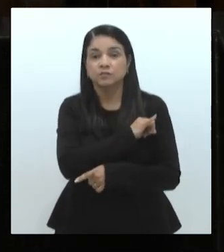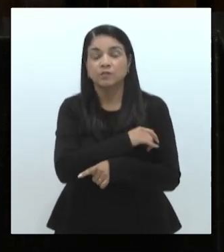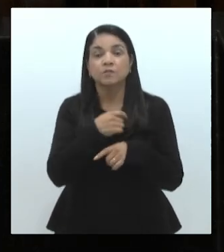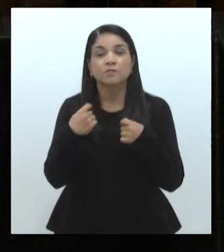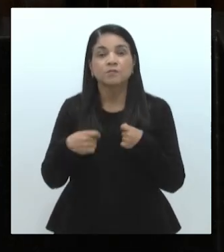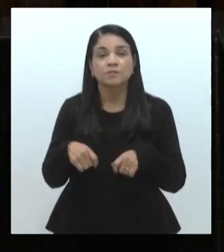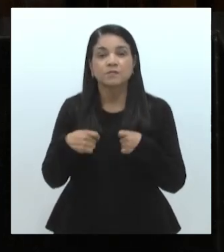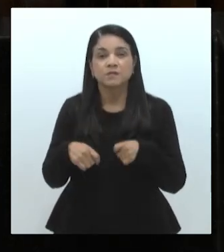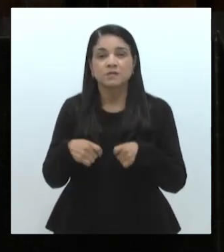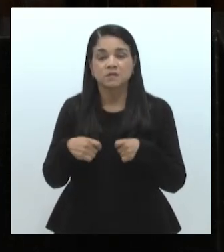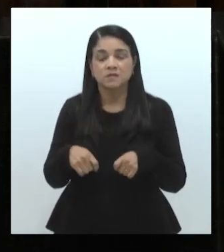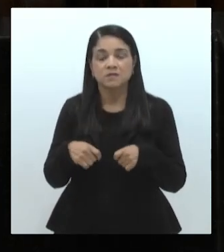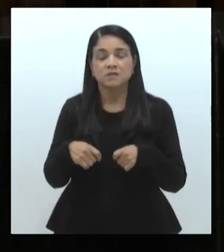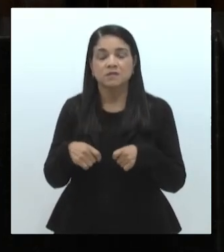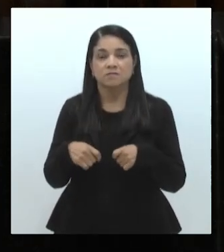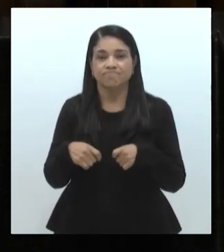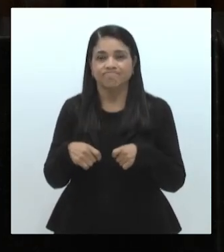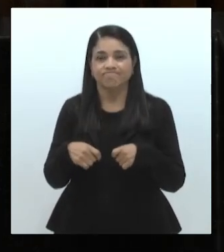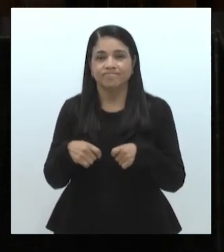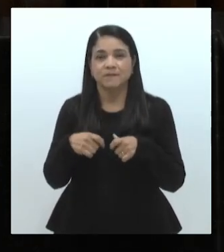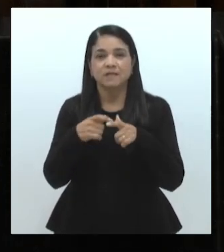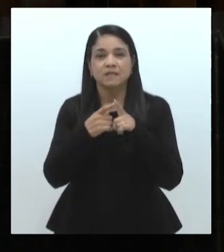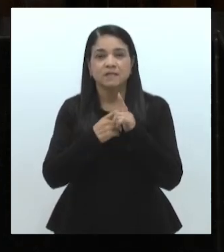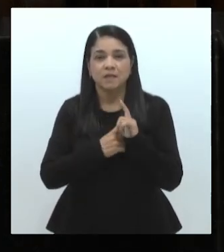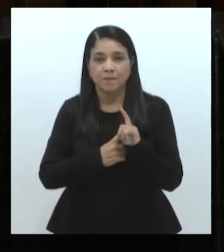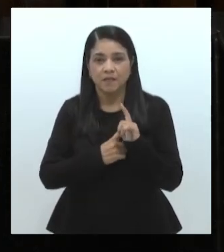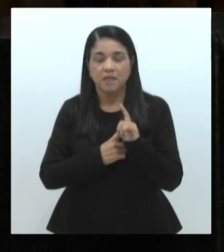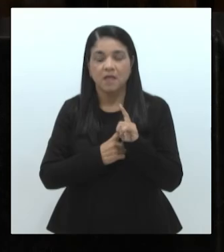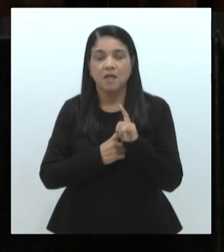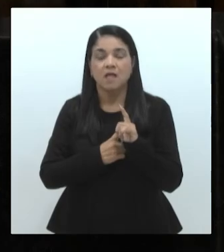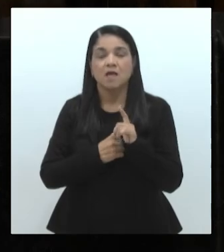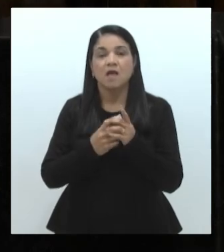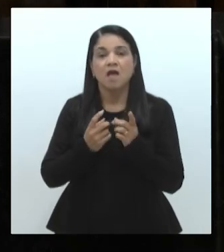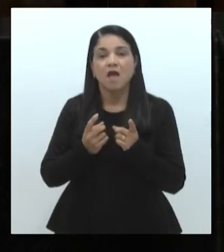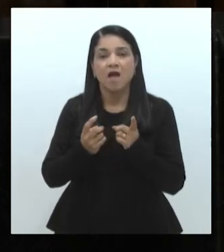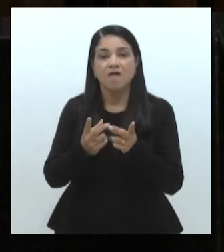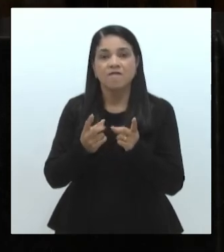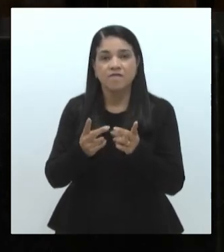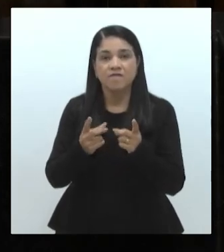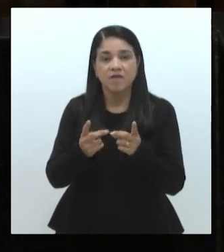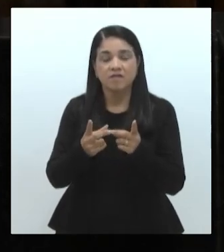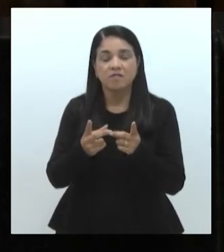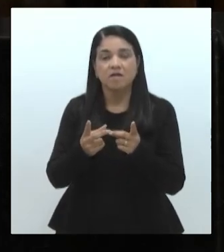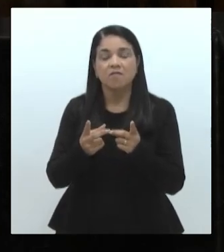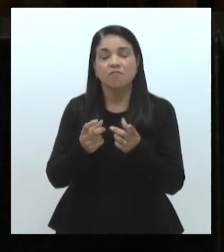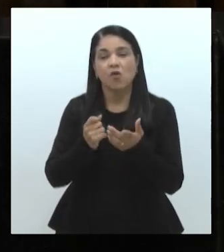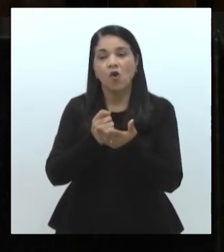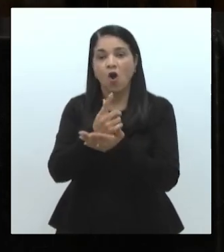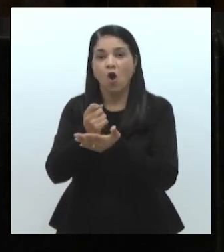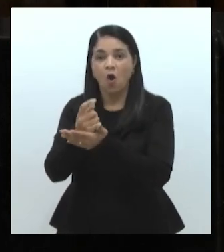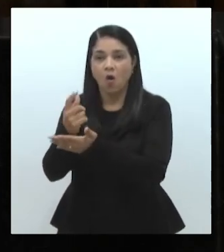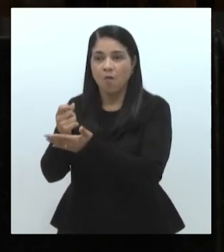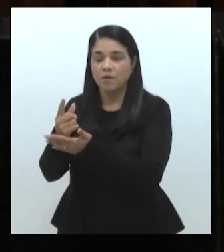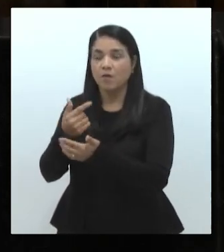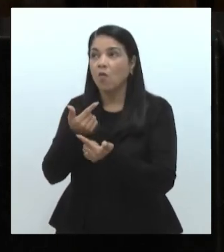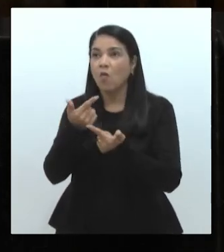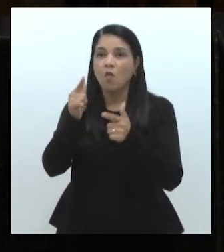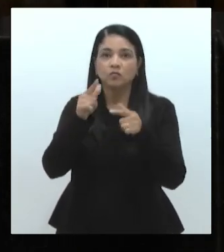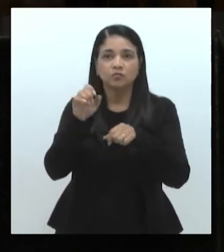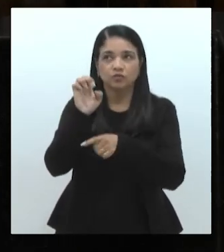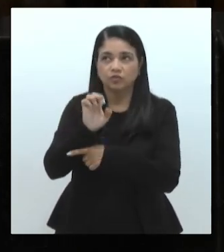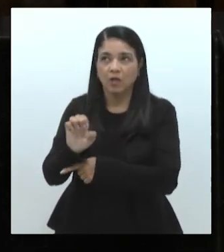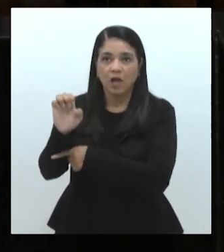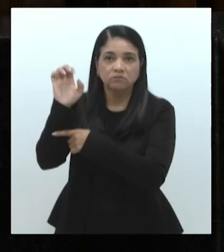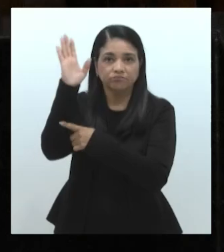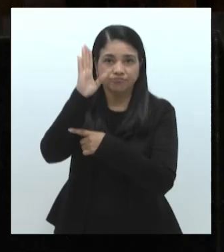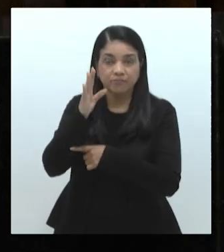depende fortemente da importação de alimentos vindo de outros estados, principalmente do